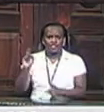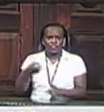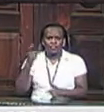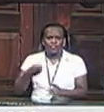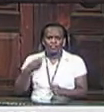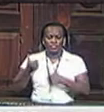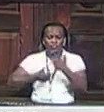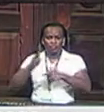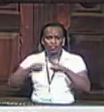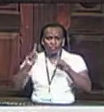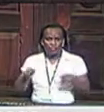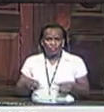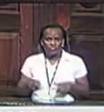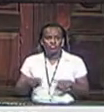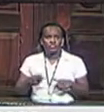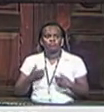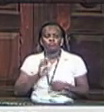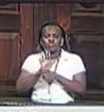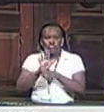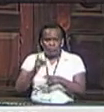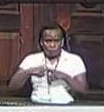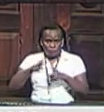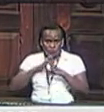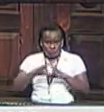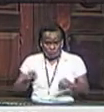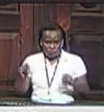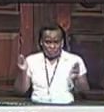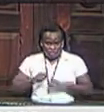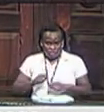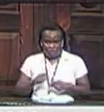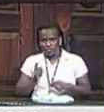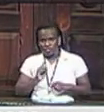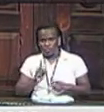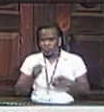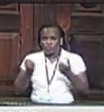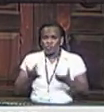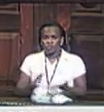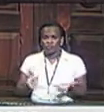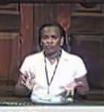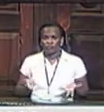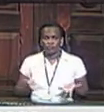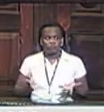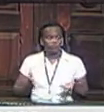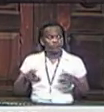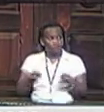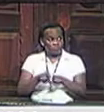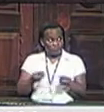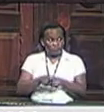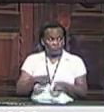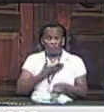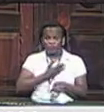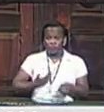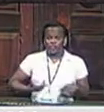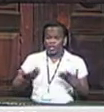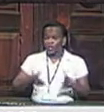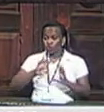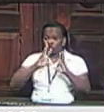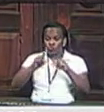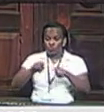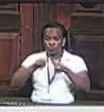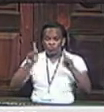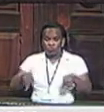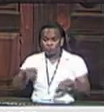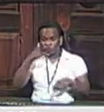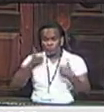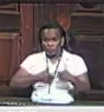trabalhadores vai ajudar a resolver o problema da Previdência. Aliás, o governo quer taxar todos os